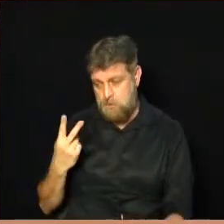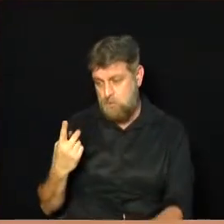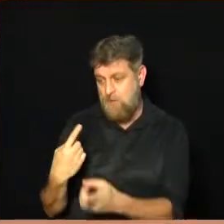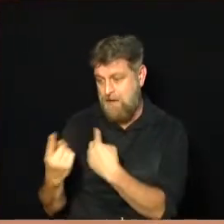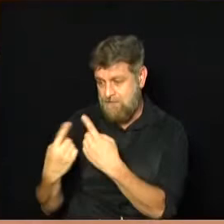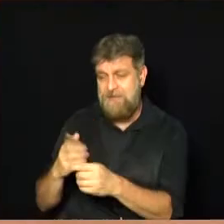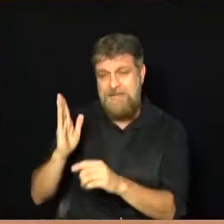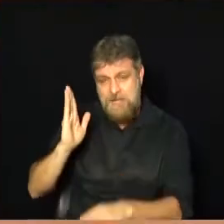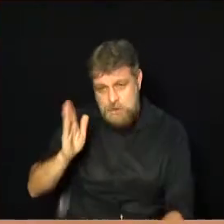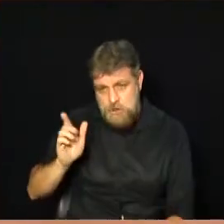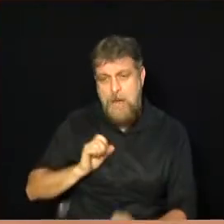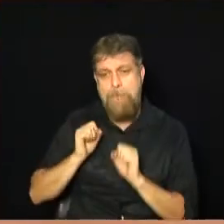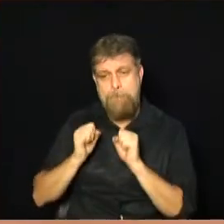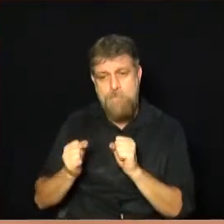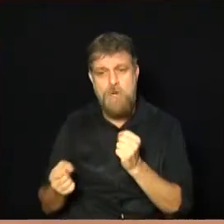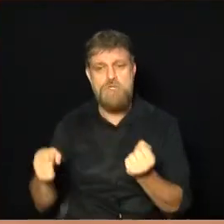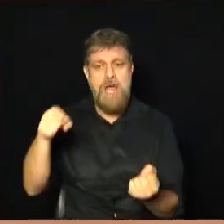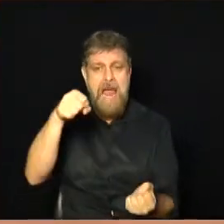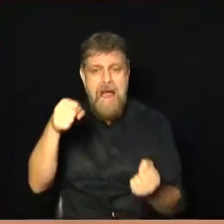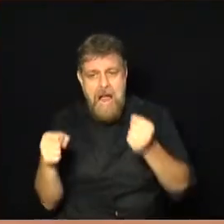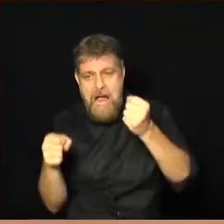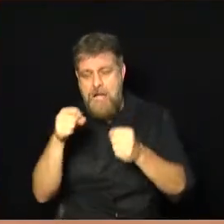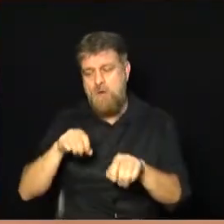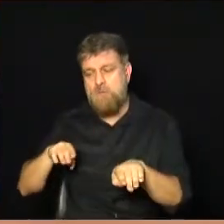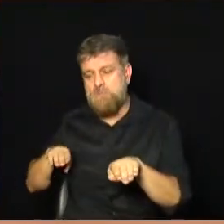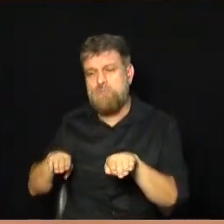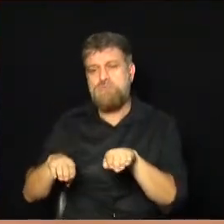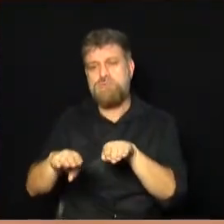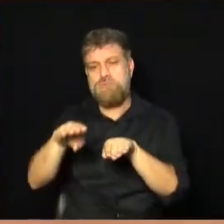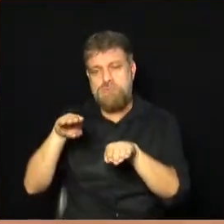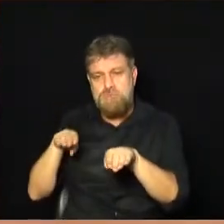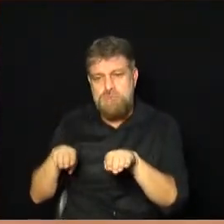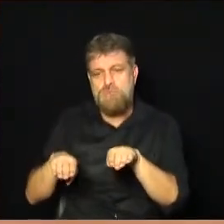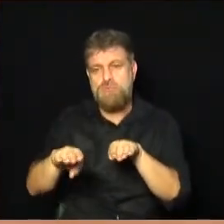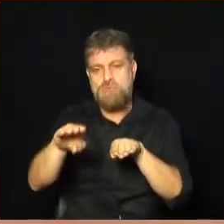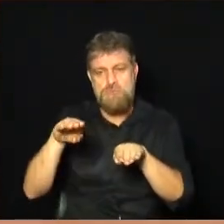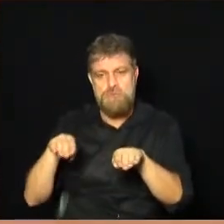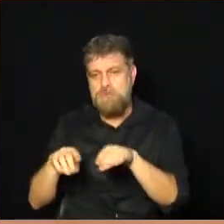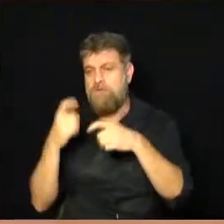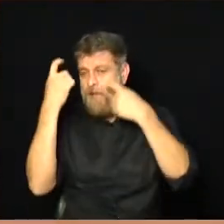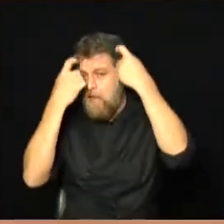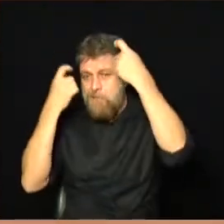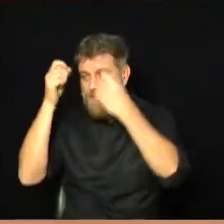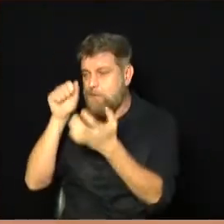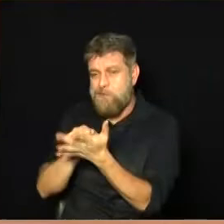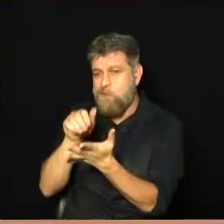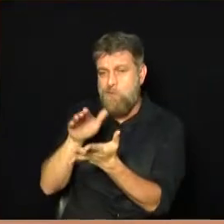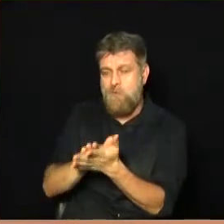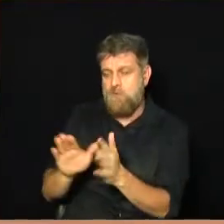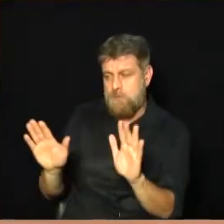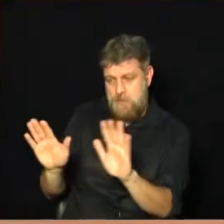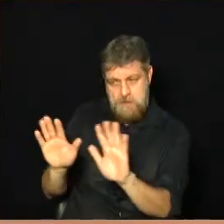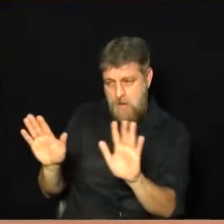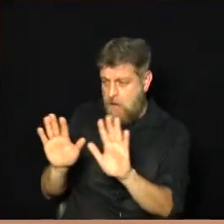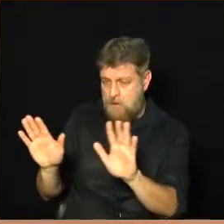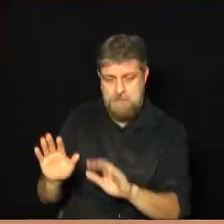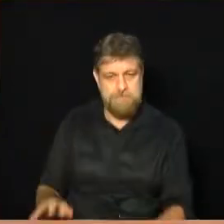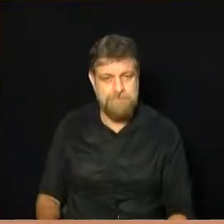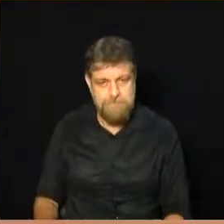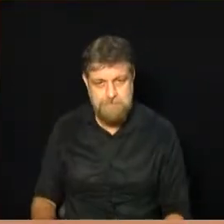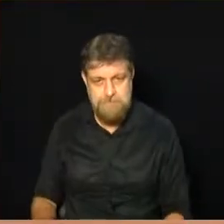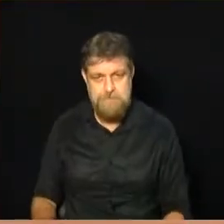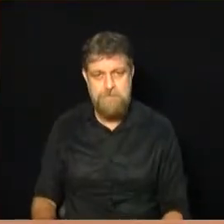Piracicaba, o uso dessas vias sem que houvesse preocupação que o cidadão será multado.